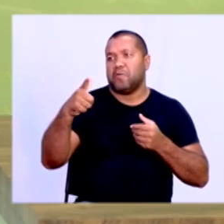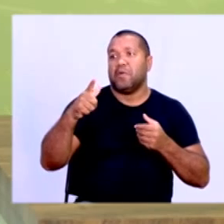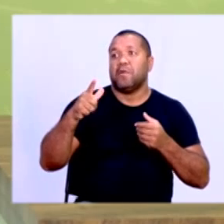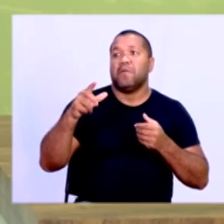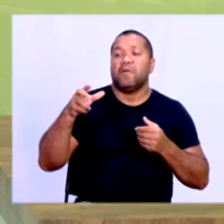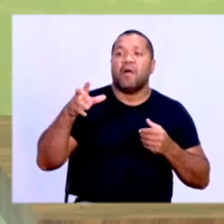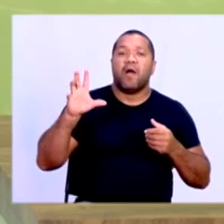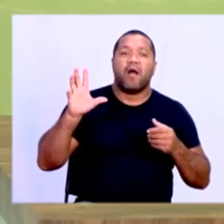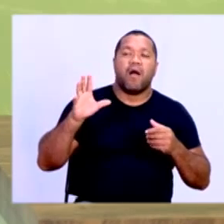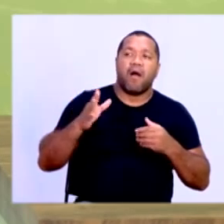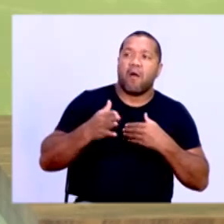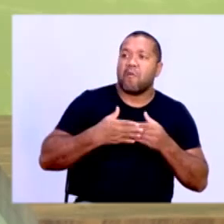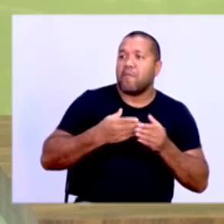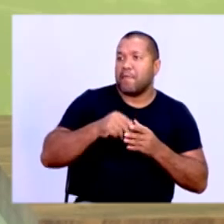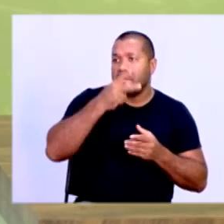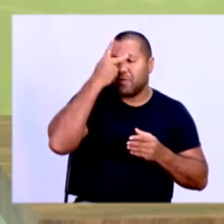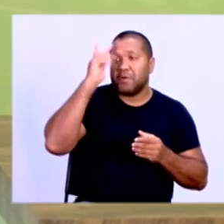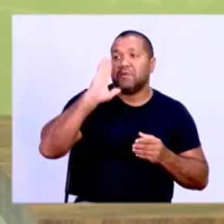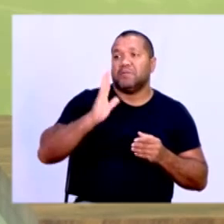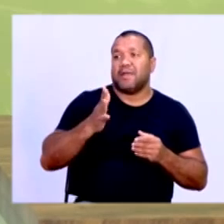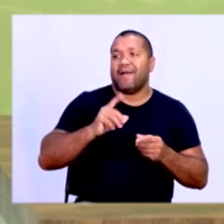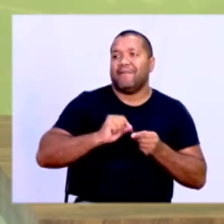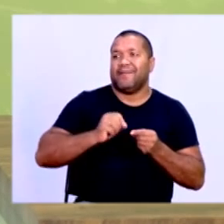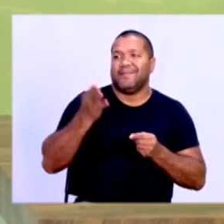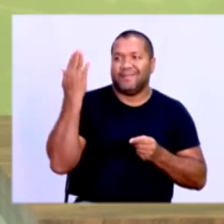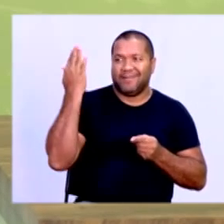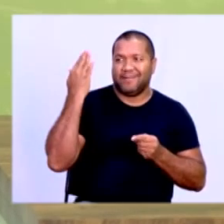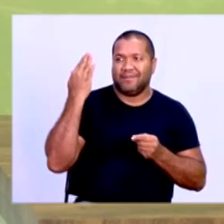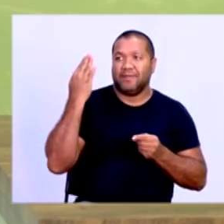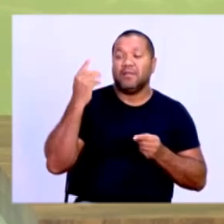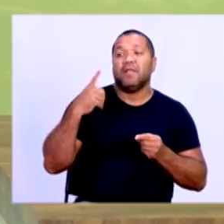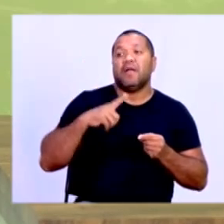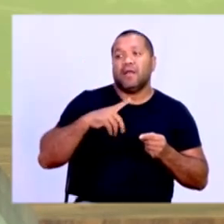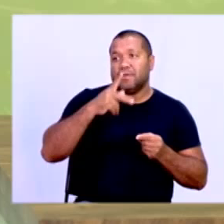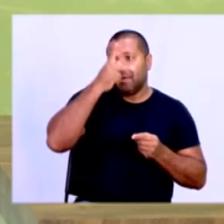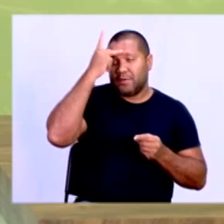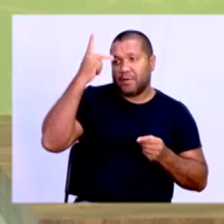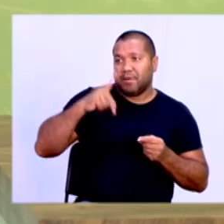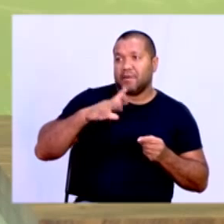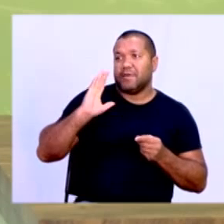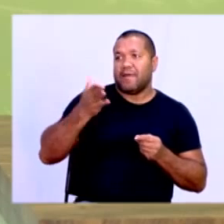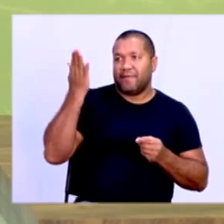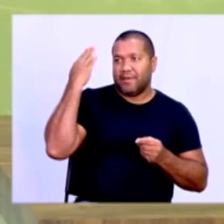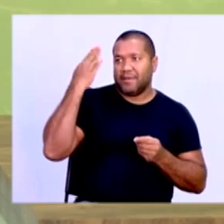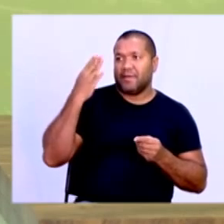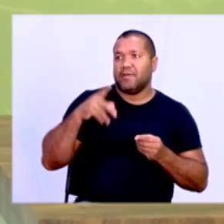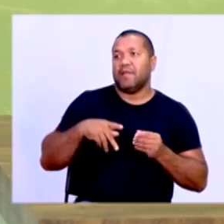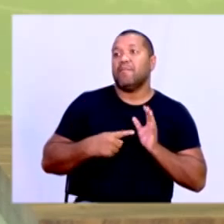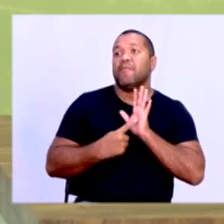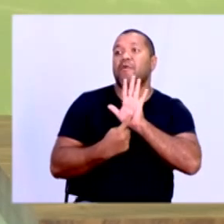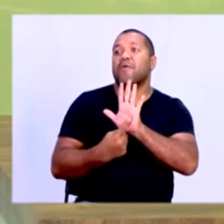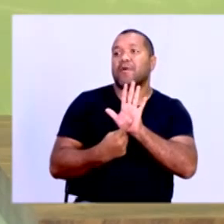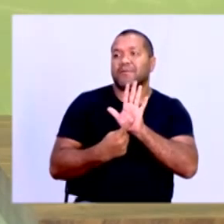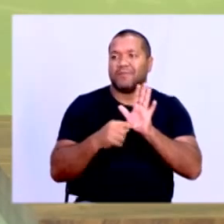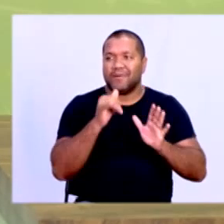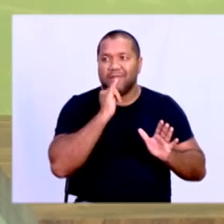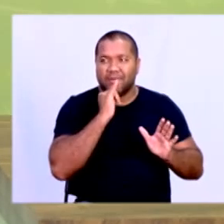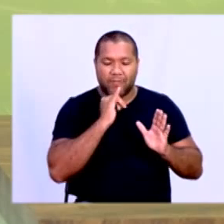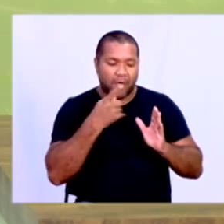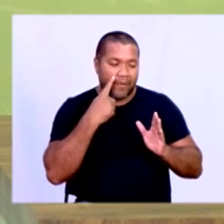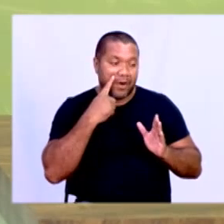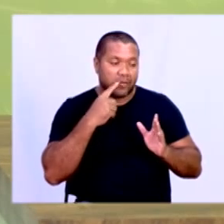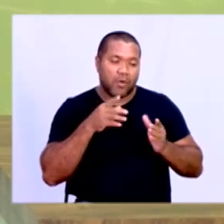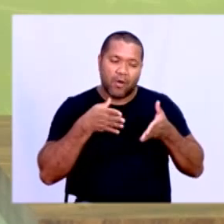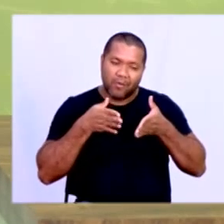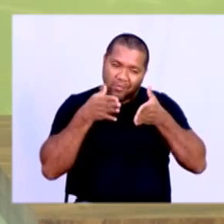antes. Então, esse alguém que fez antes colocou isso em um pacote e entregue só você. Olha, o caminho para alcançar esse objetivo já está